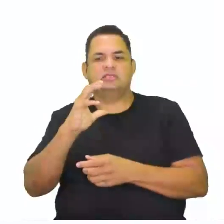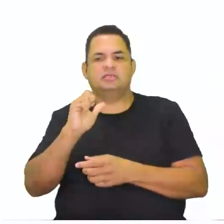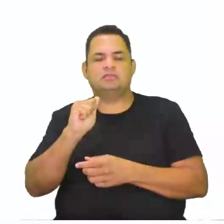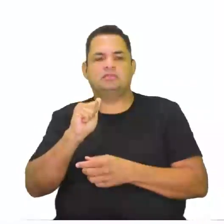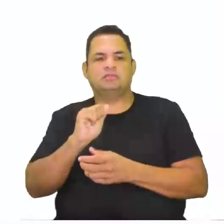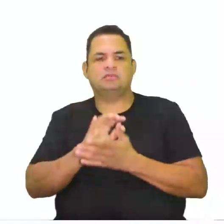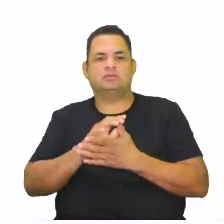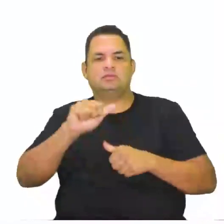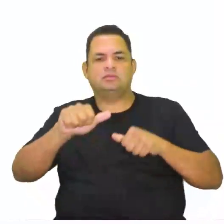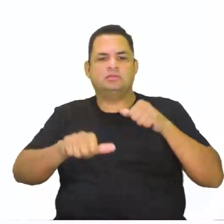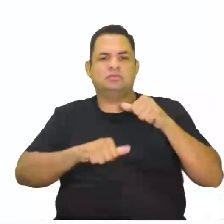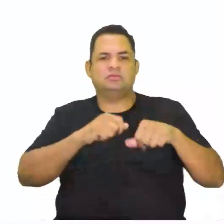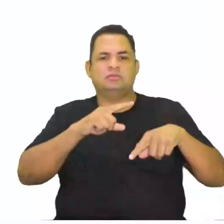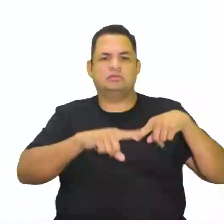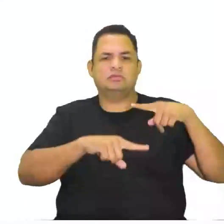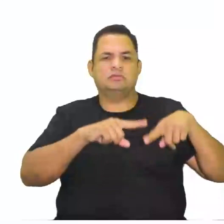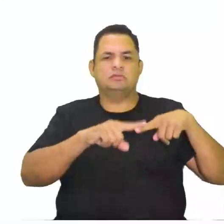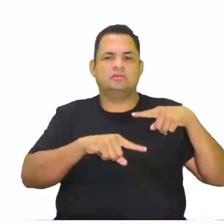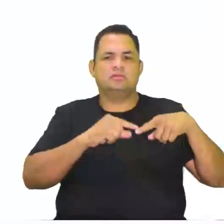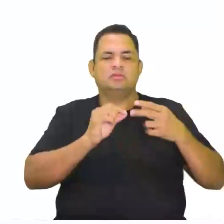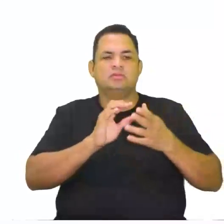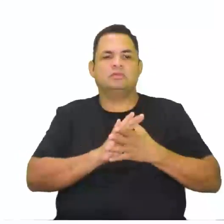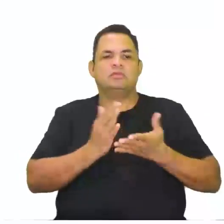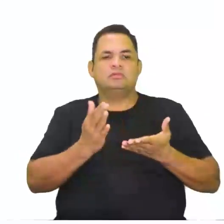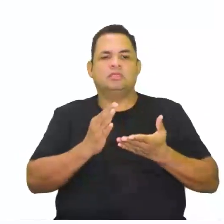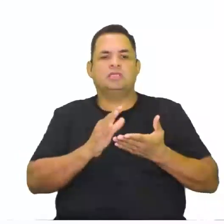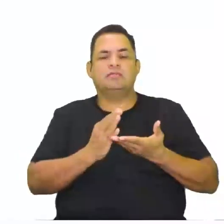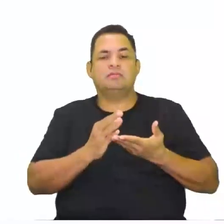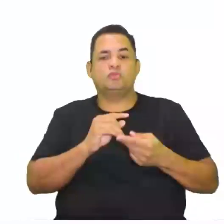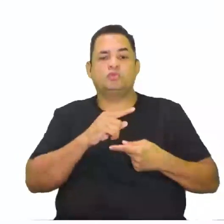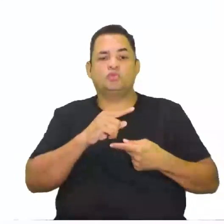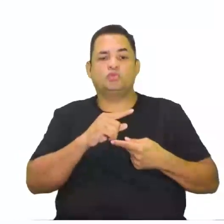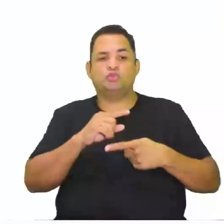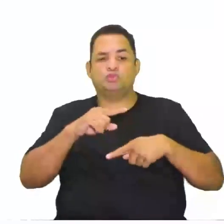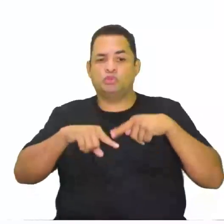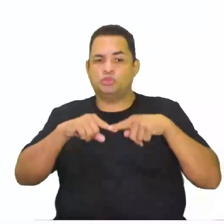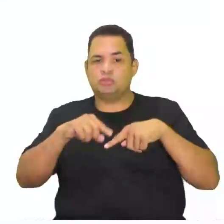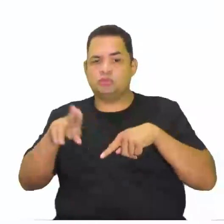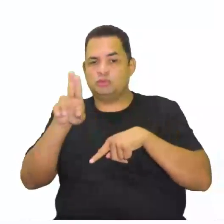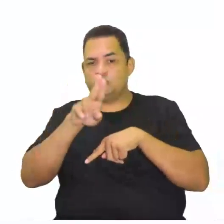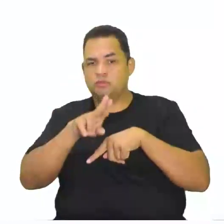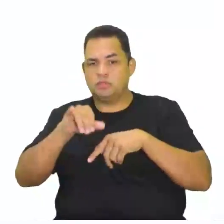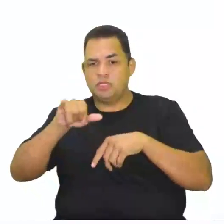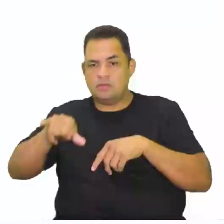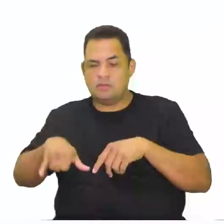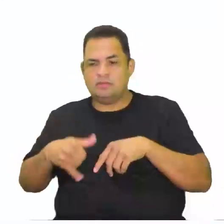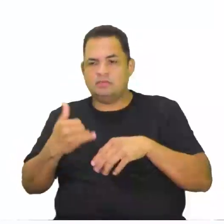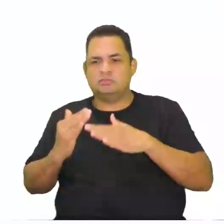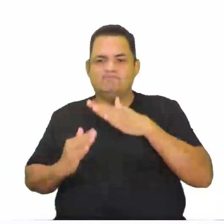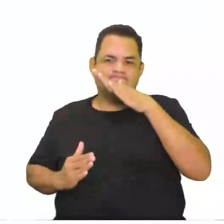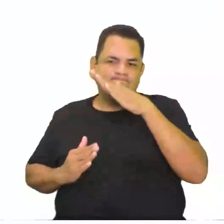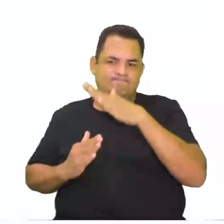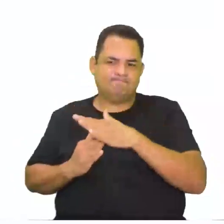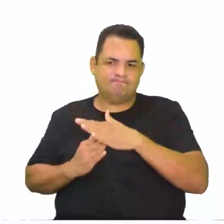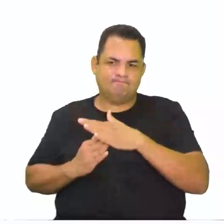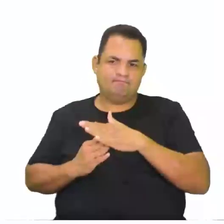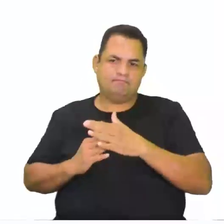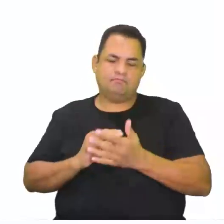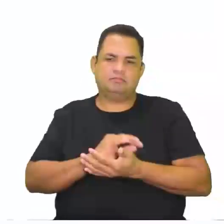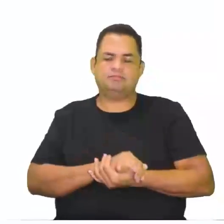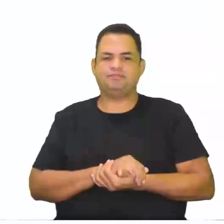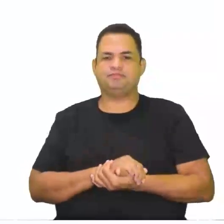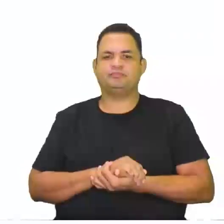eficiência, transformar em produto final a grande parte dos reagentes utilizados, aproveitando